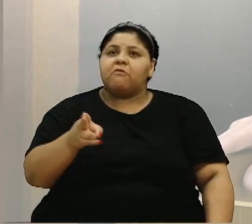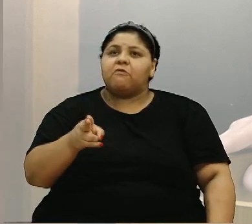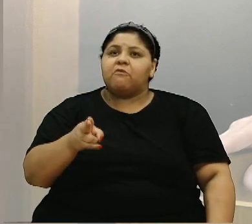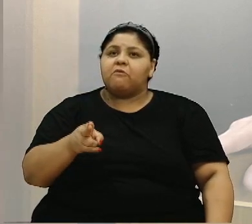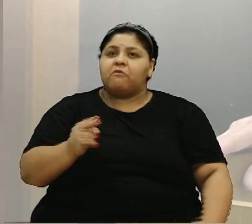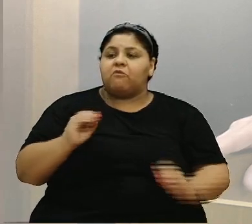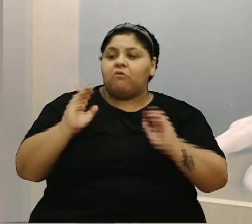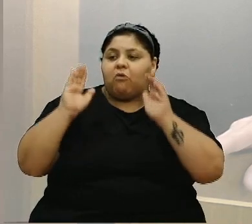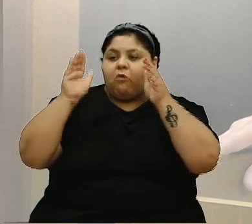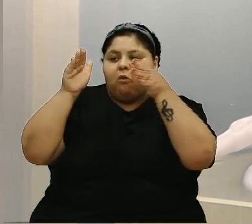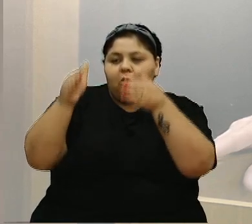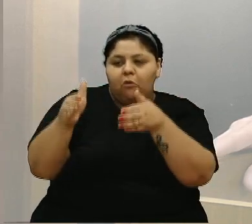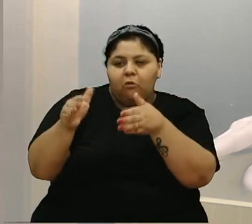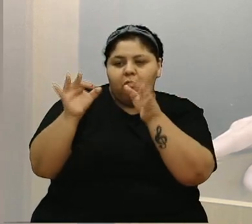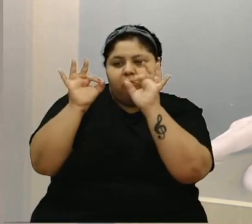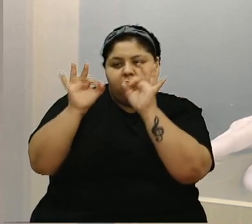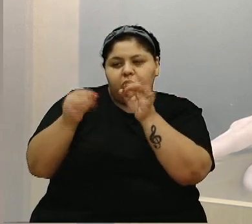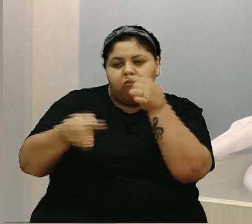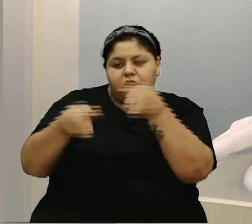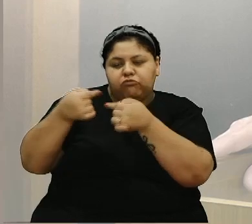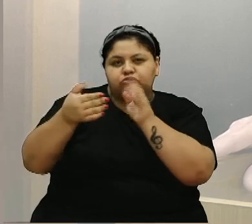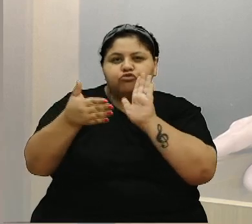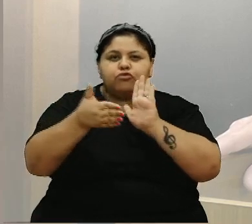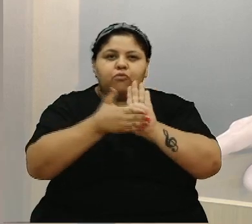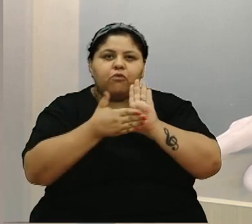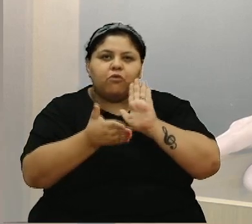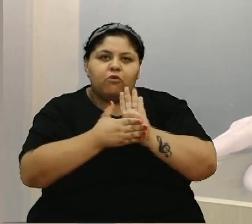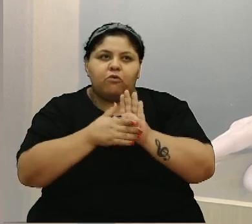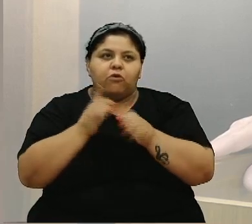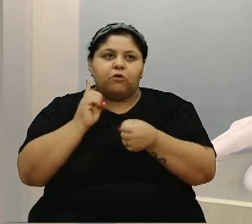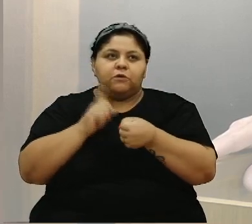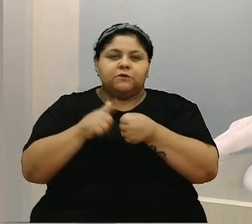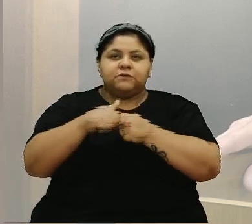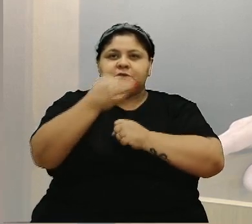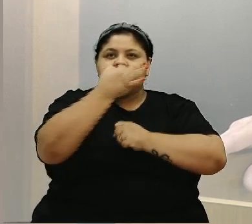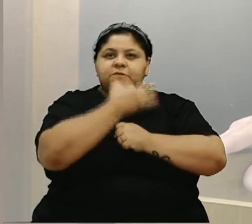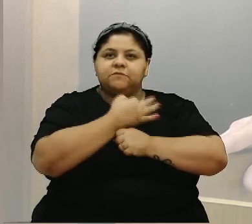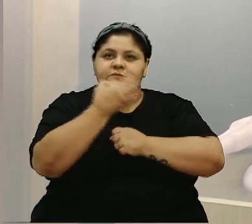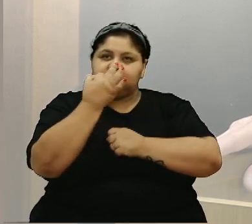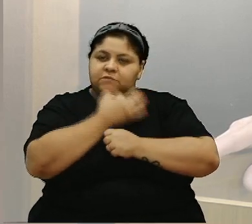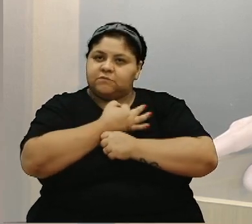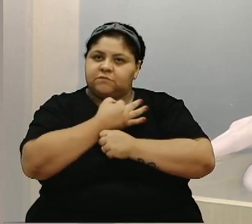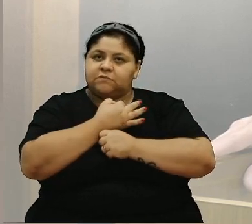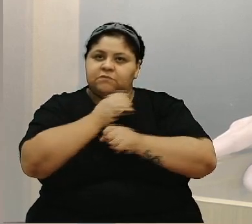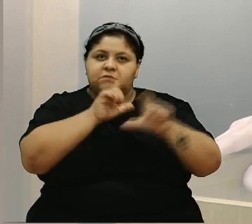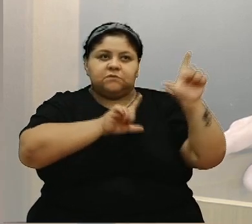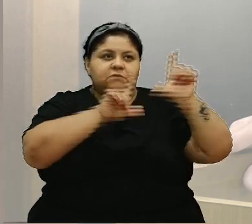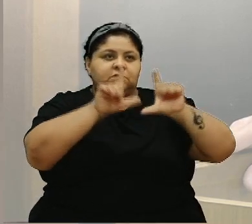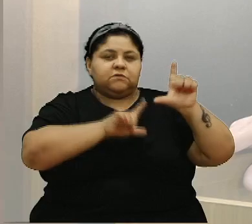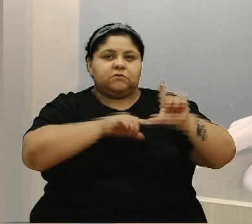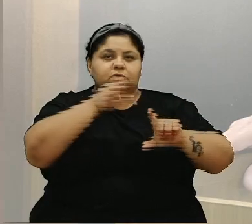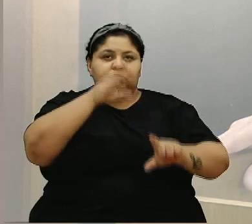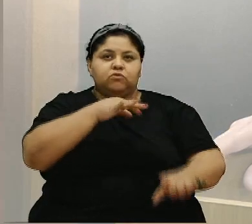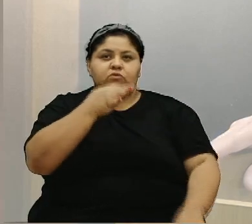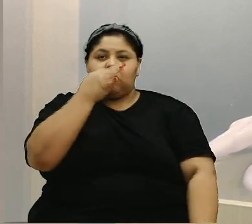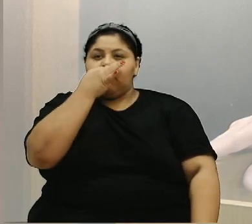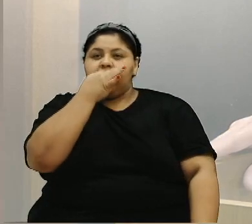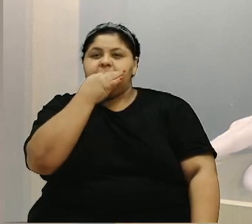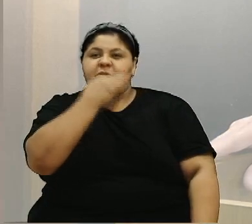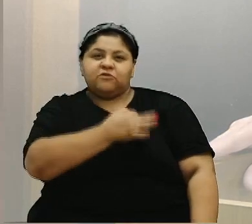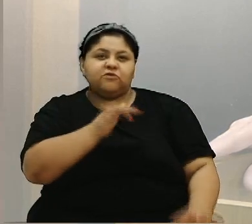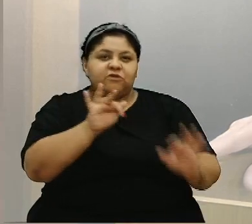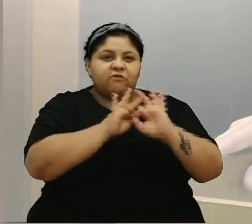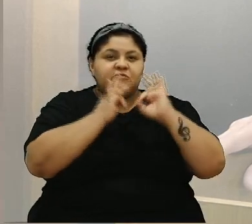máximo possível a linha, discutir propostas, a cidade de Caxias. Meus programas de TV nunca ofenderam família de ninguém,